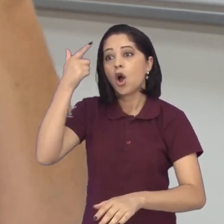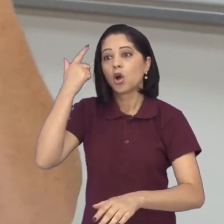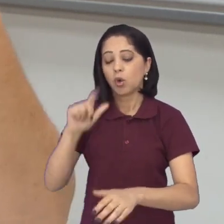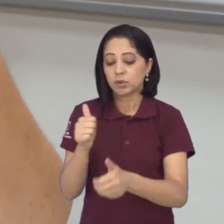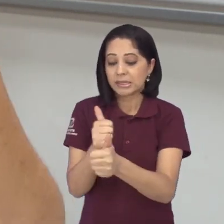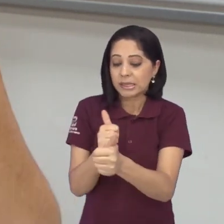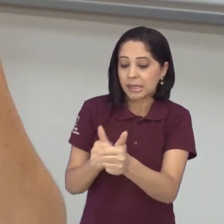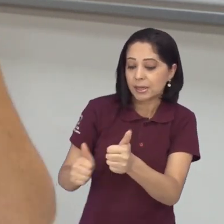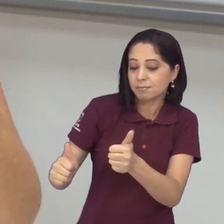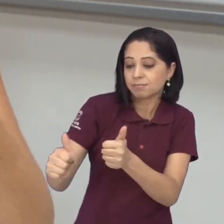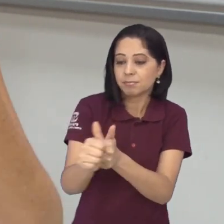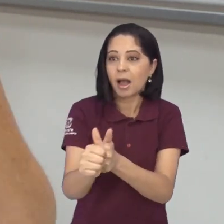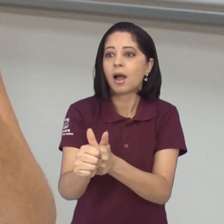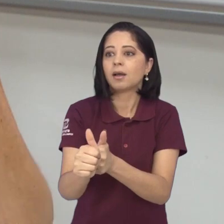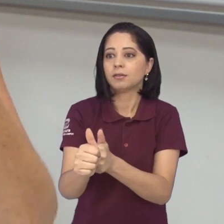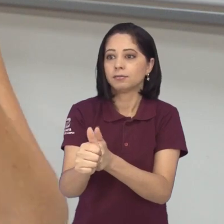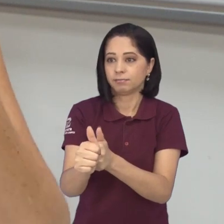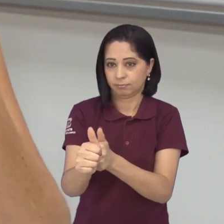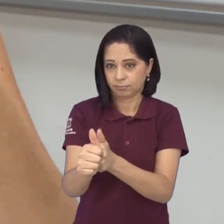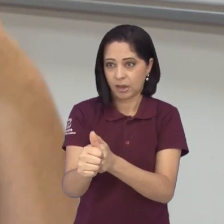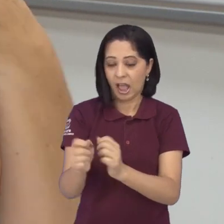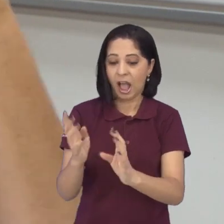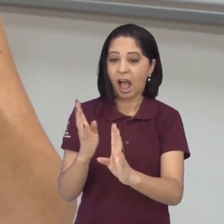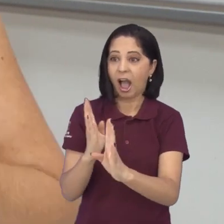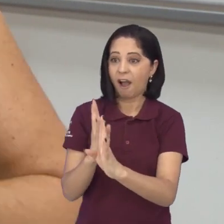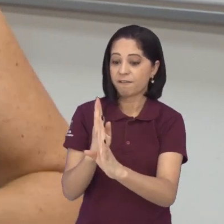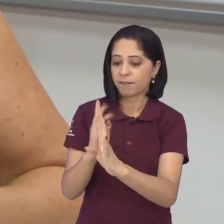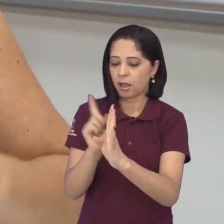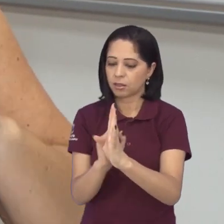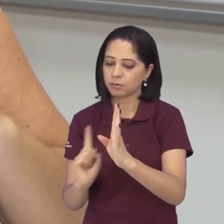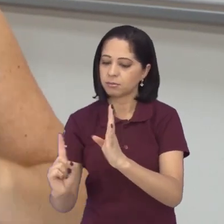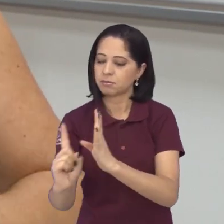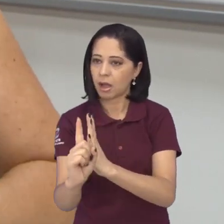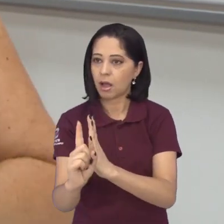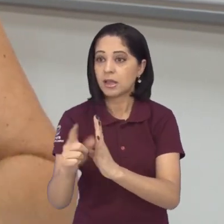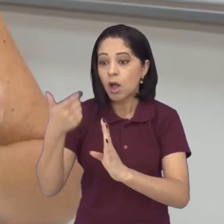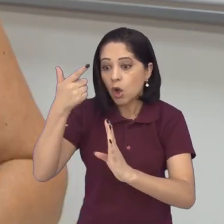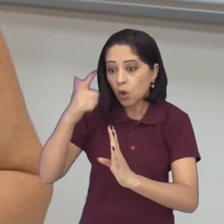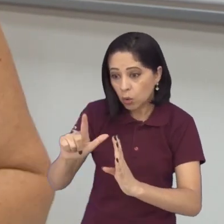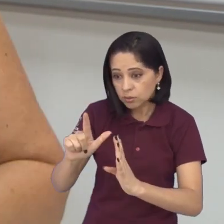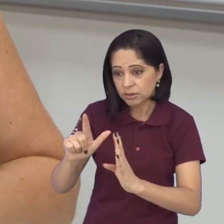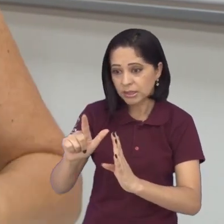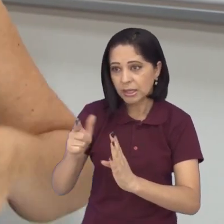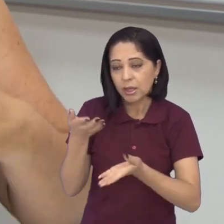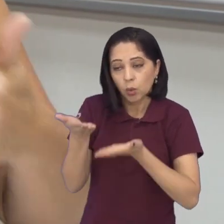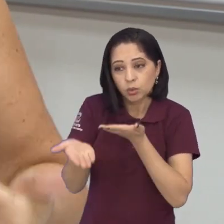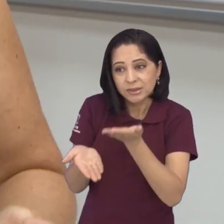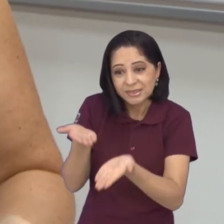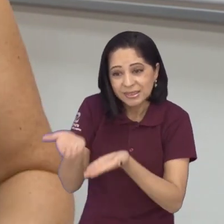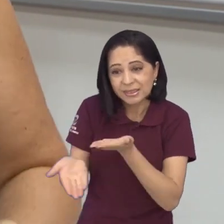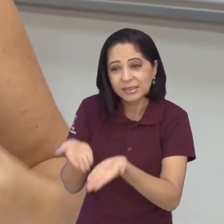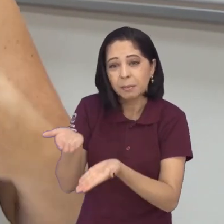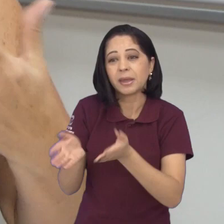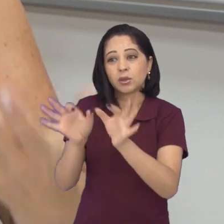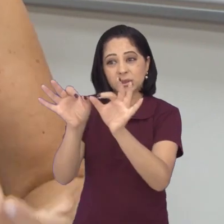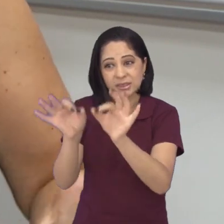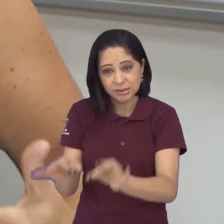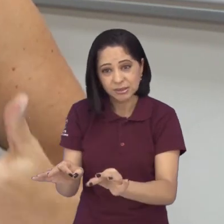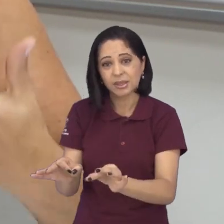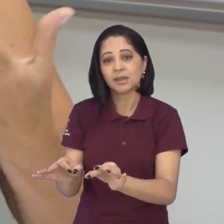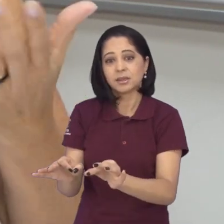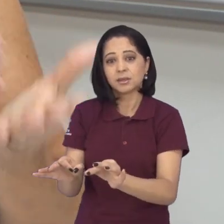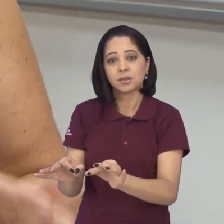passar para um médico oftalmo e uma fono, se detectar logo no primeiro ano e tratar, e